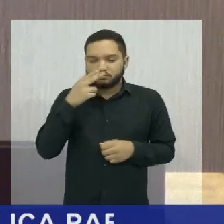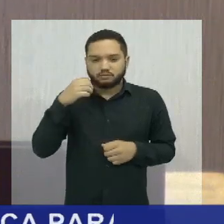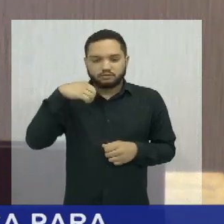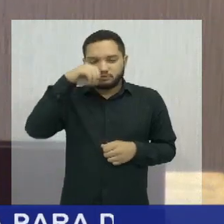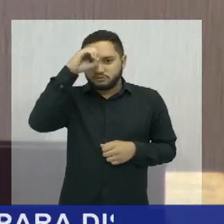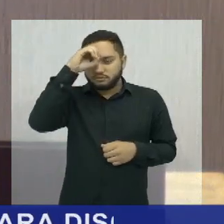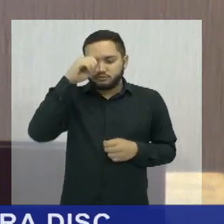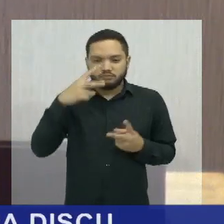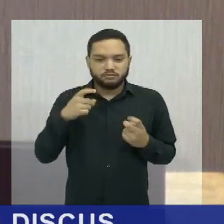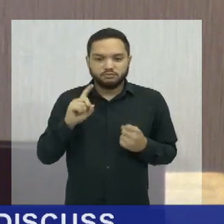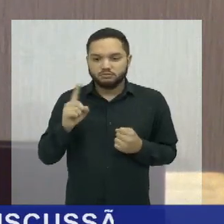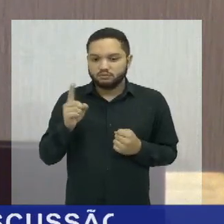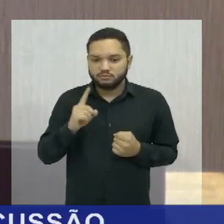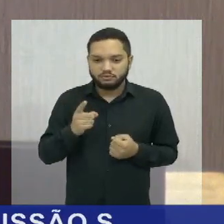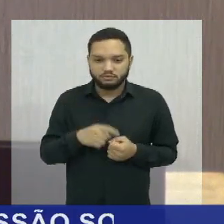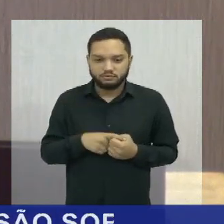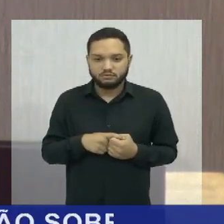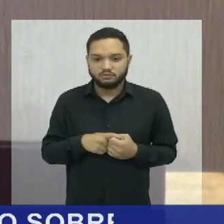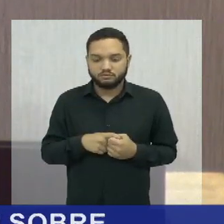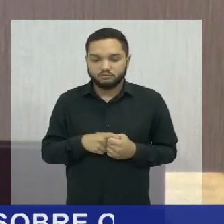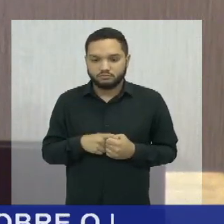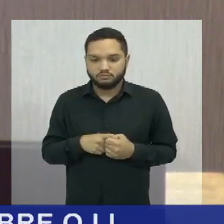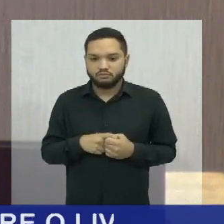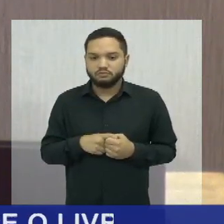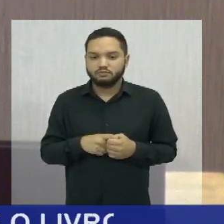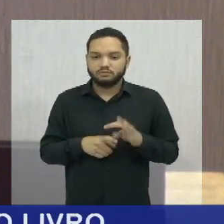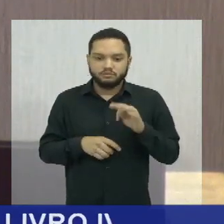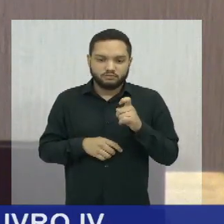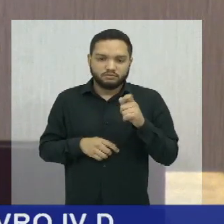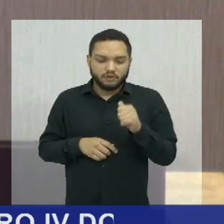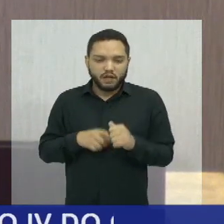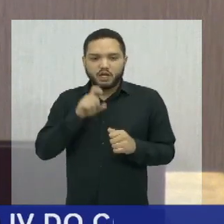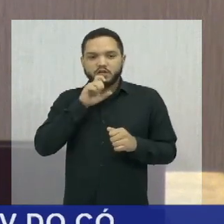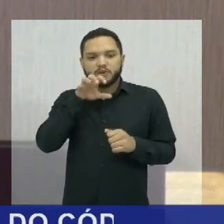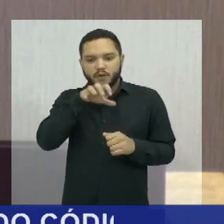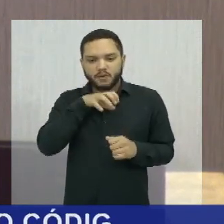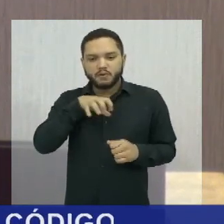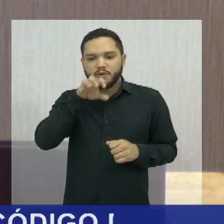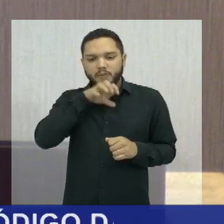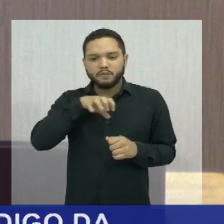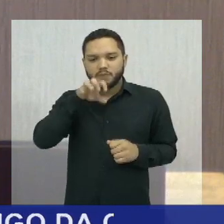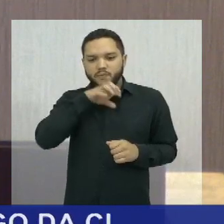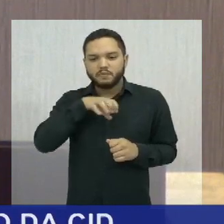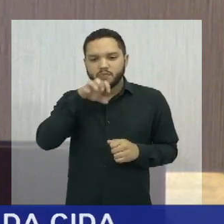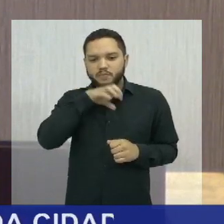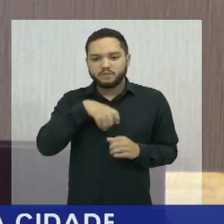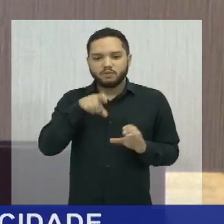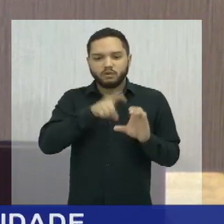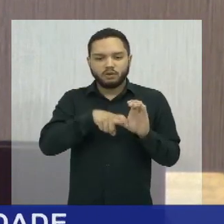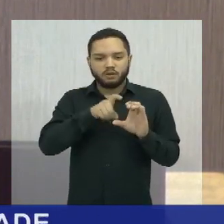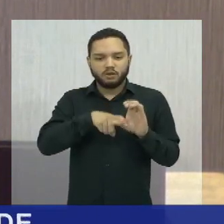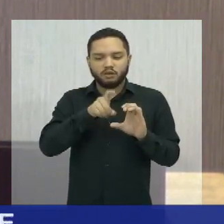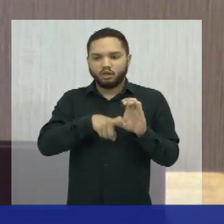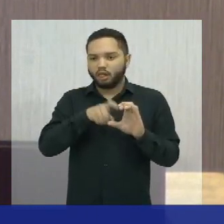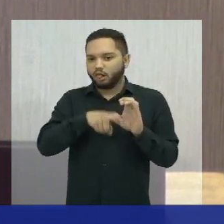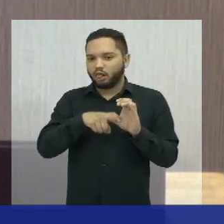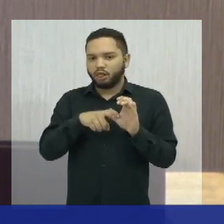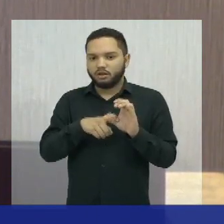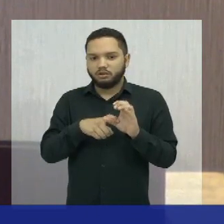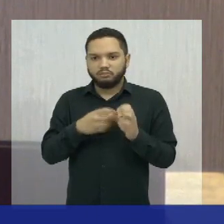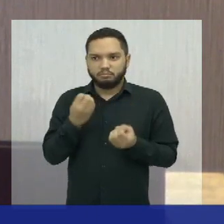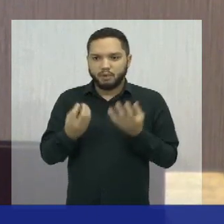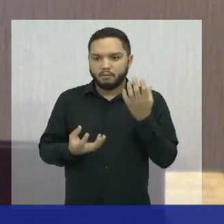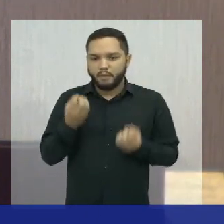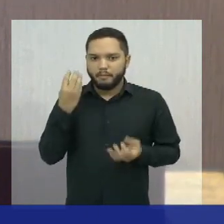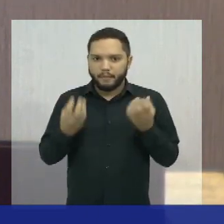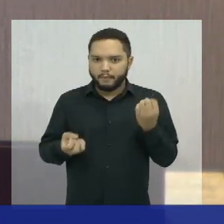fomos nos envolvendo em grandes quantidades de taxas, de impostos, de insumos que não estavam previstos. E desculpe,